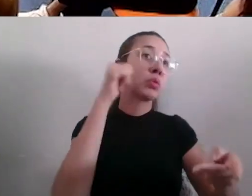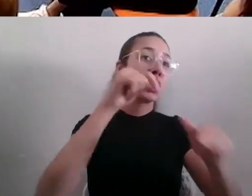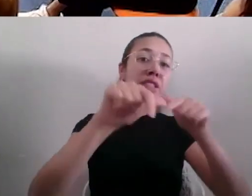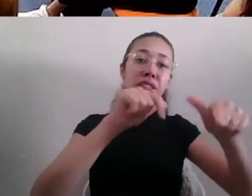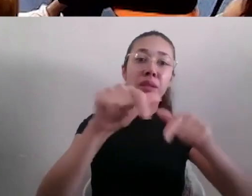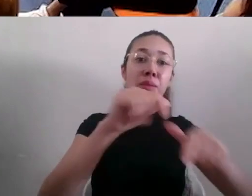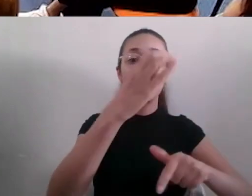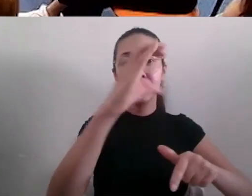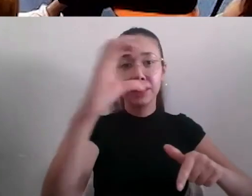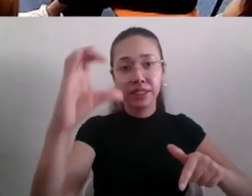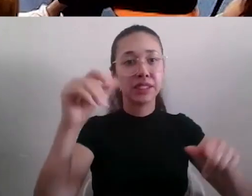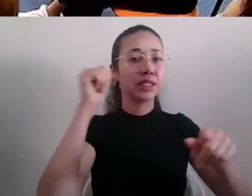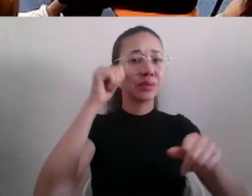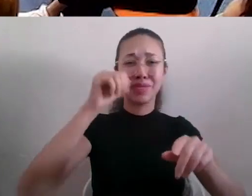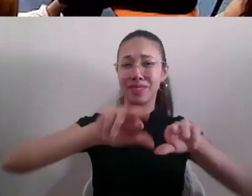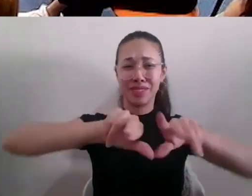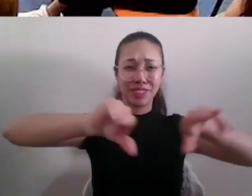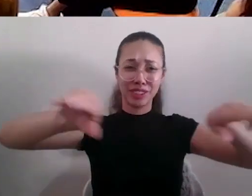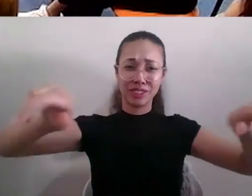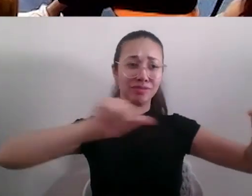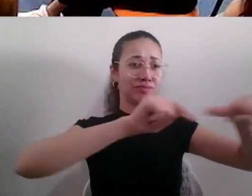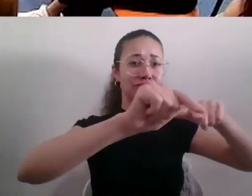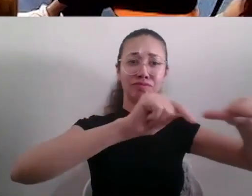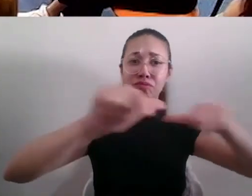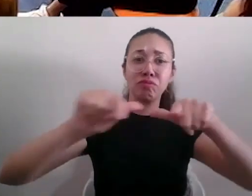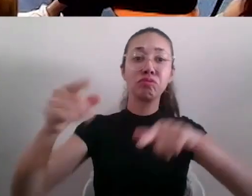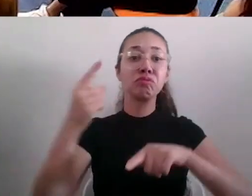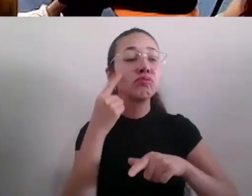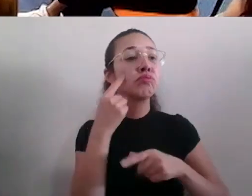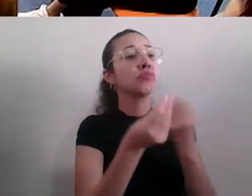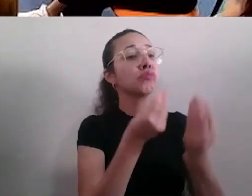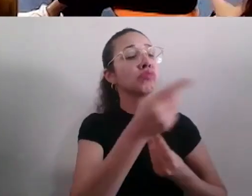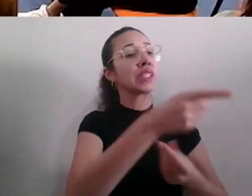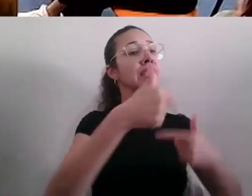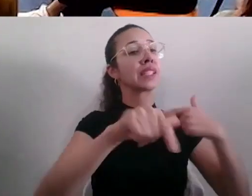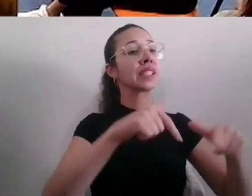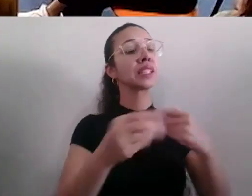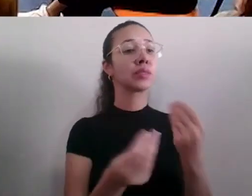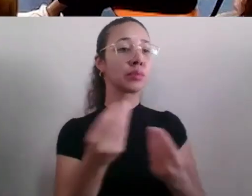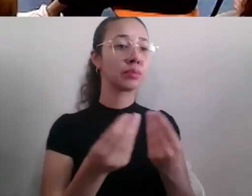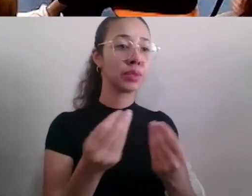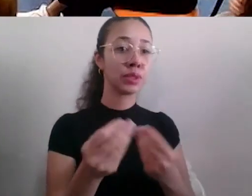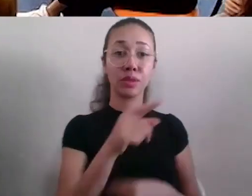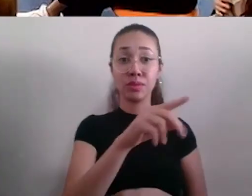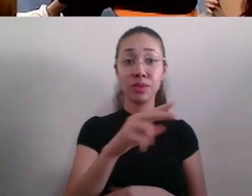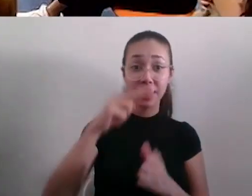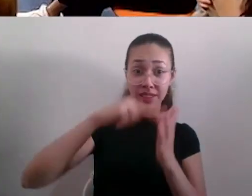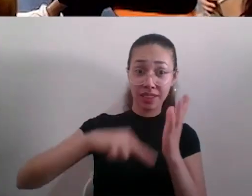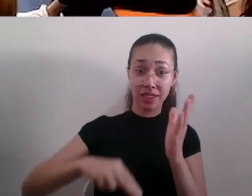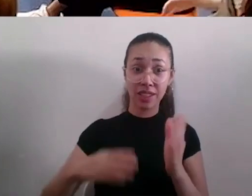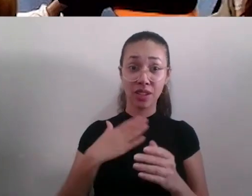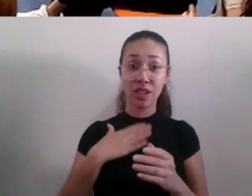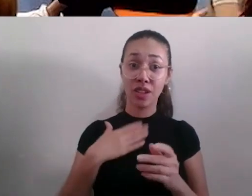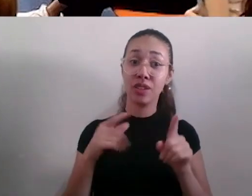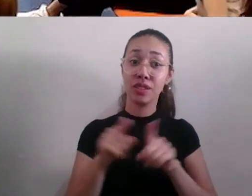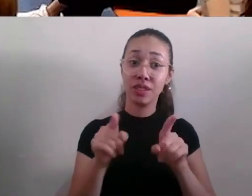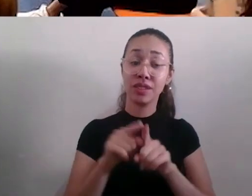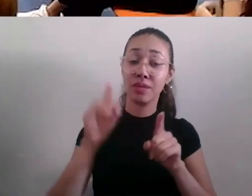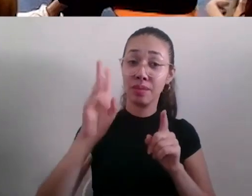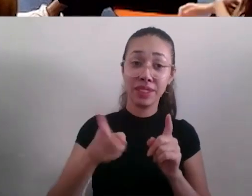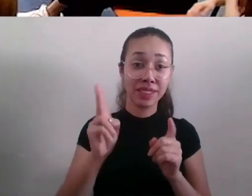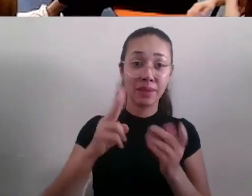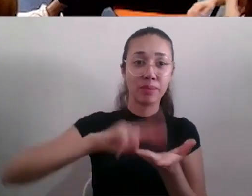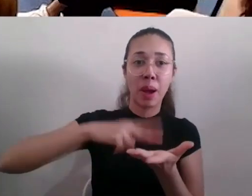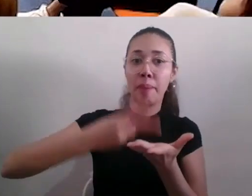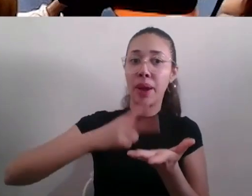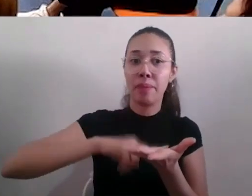posições, para entender como é que era a vida de trabalho delas. Porque, como você leu aí no meu currículo, eu fui intérprete simultânea a vida inteira.